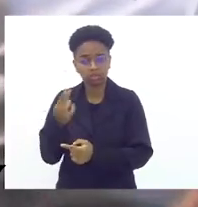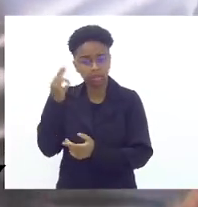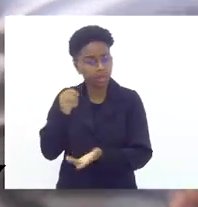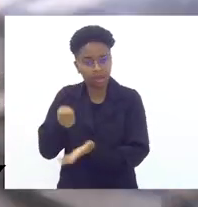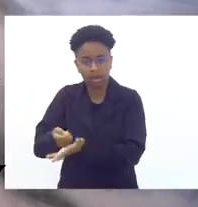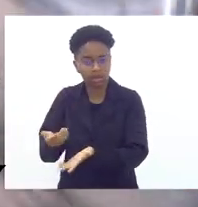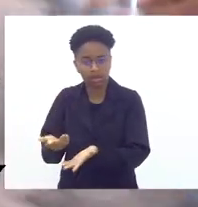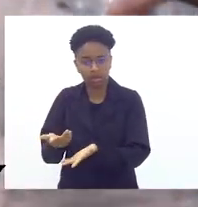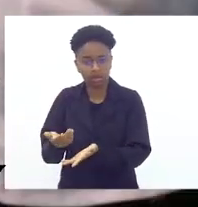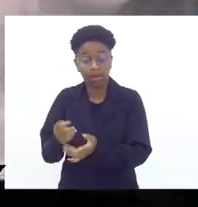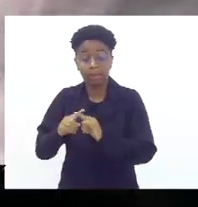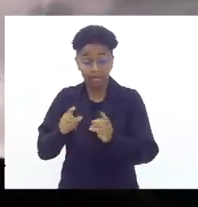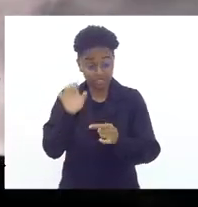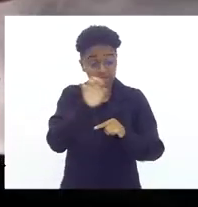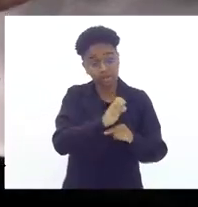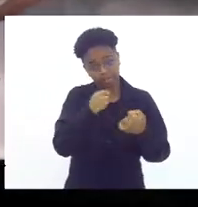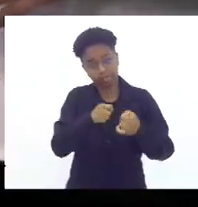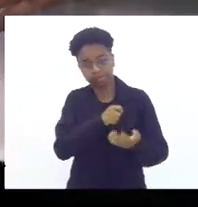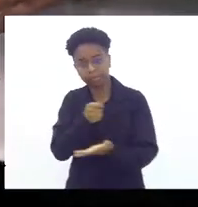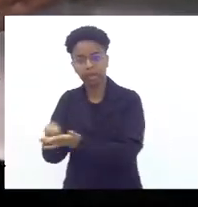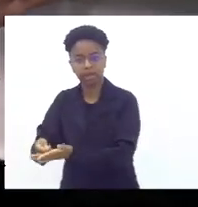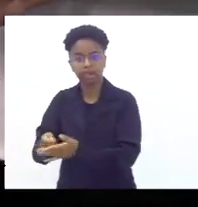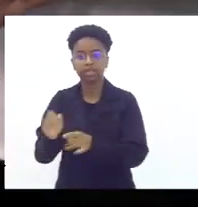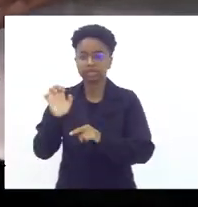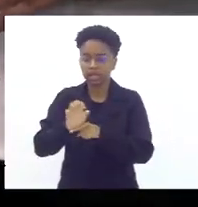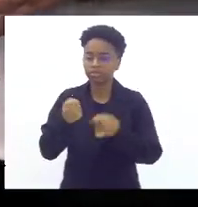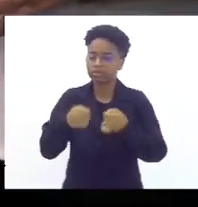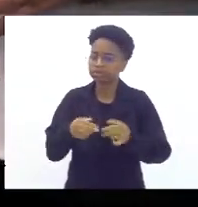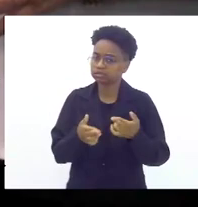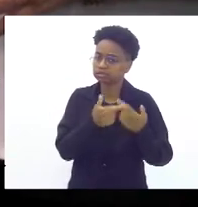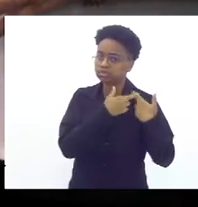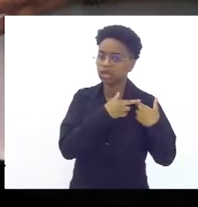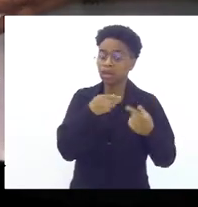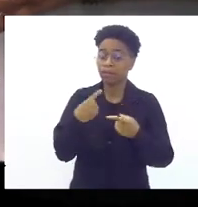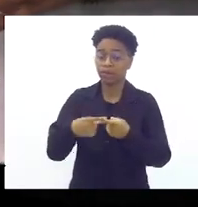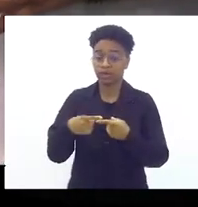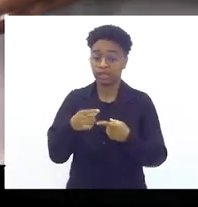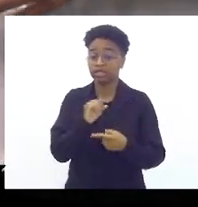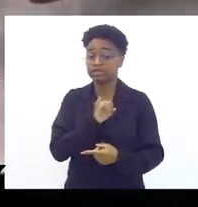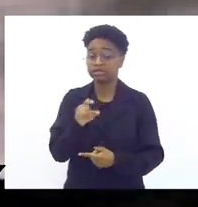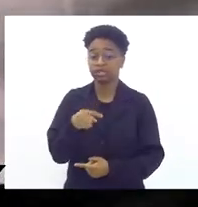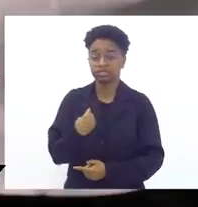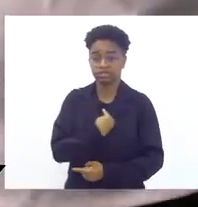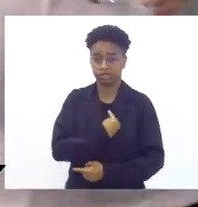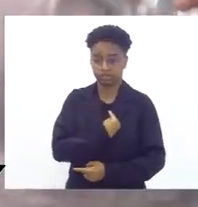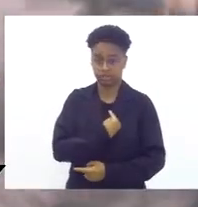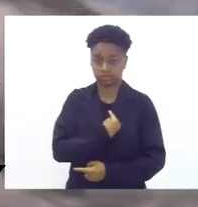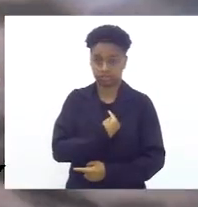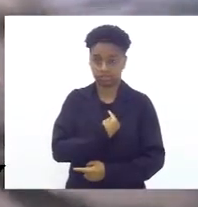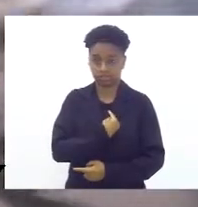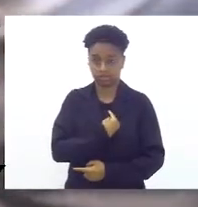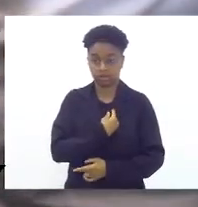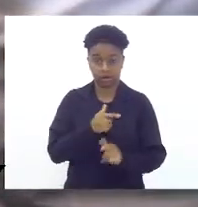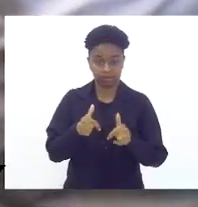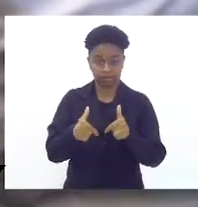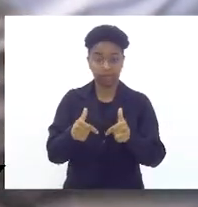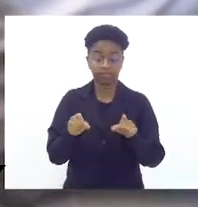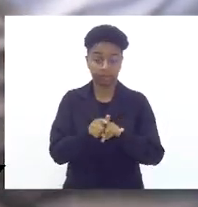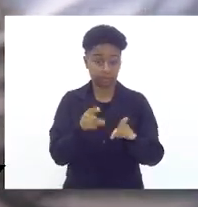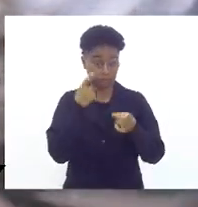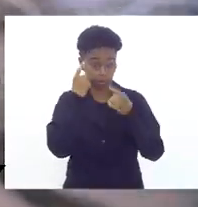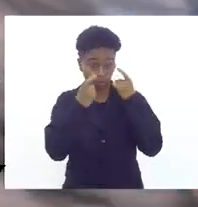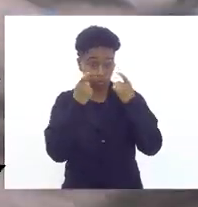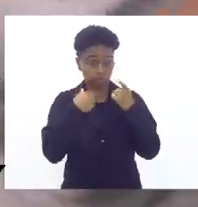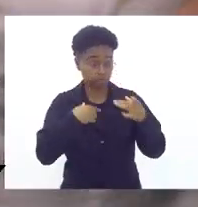o Estado tem que pagar mas o Estado tem que ser responsabilizado porque quando a gente faz aqui e essa preocupação eu